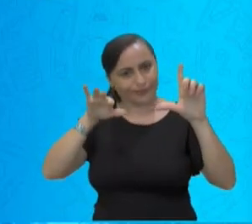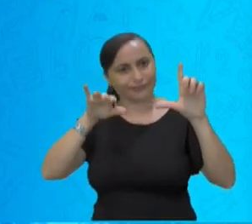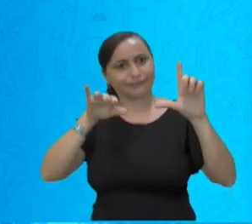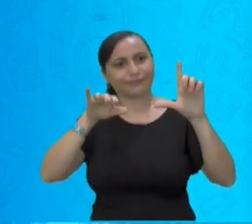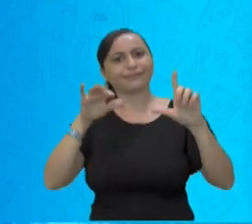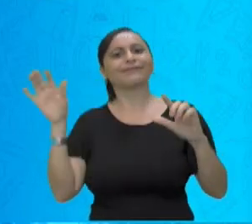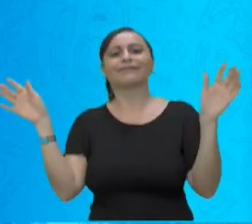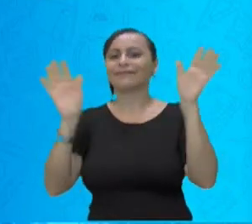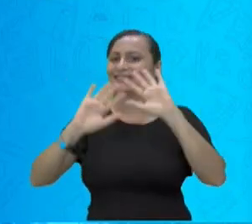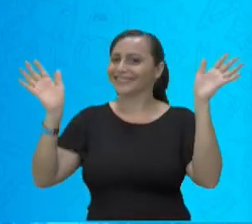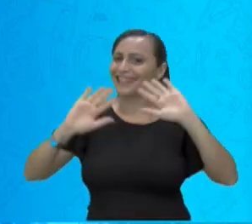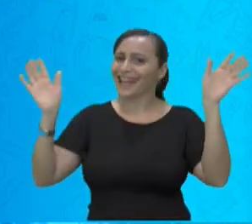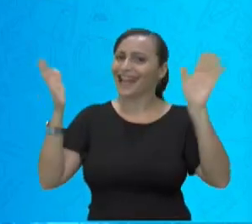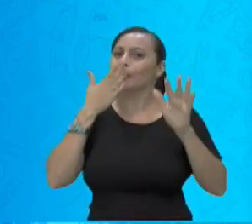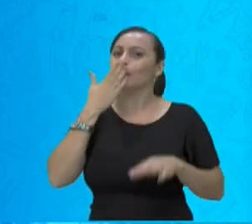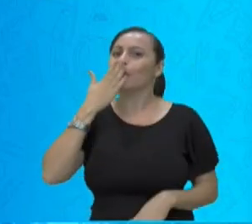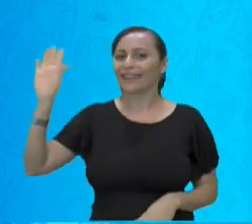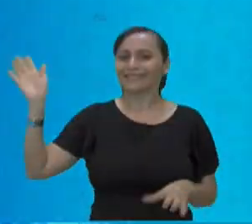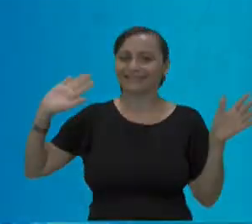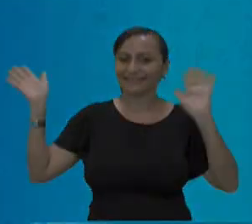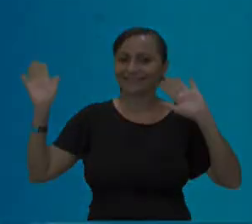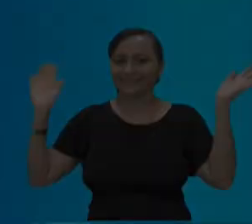da tela tchau